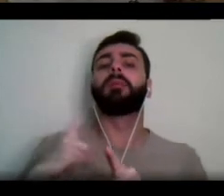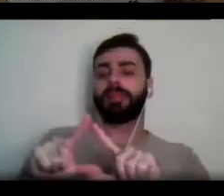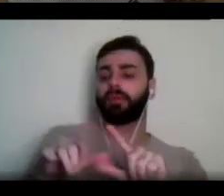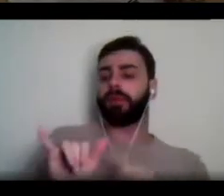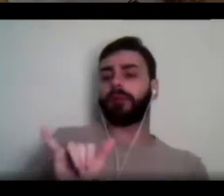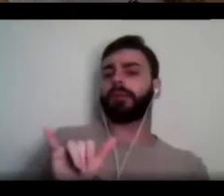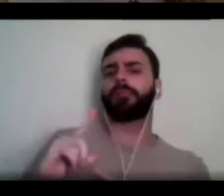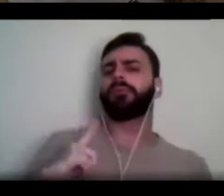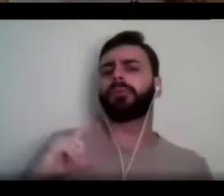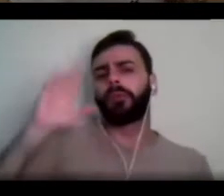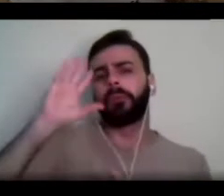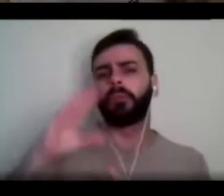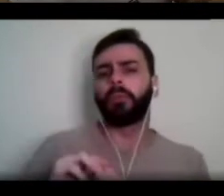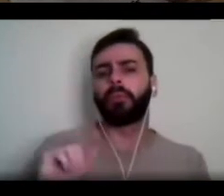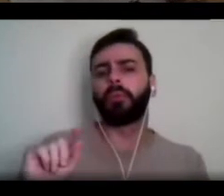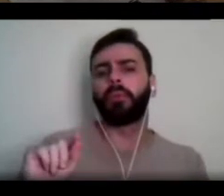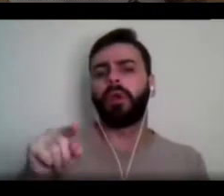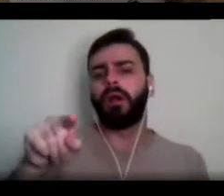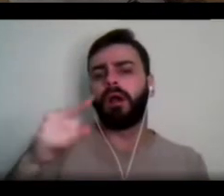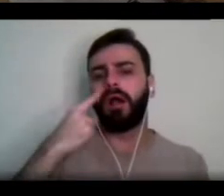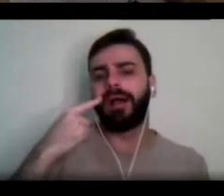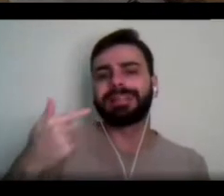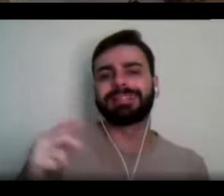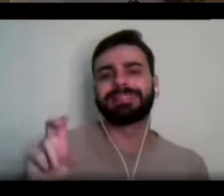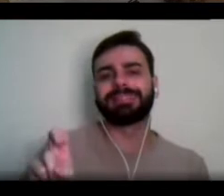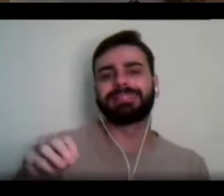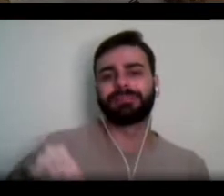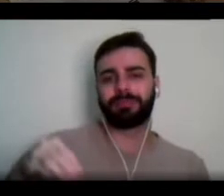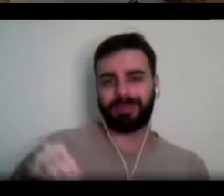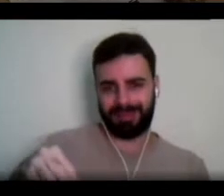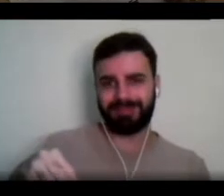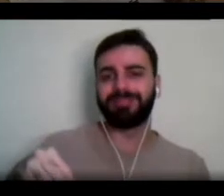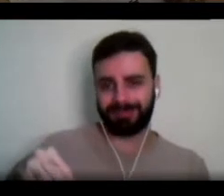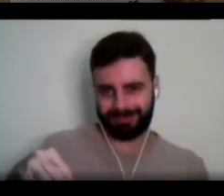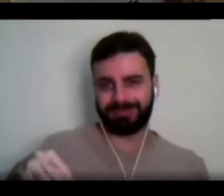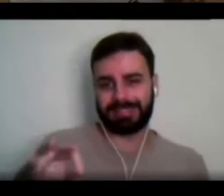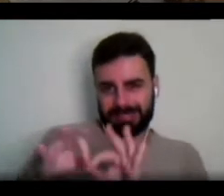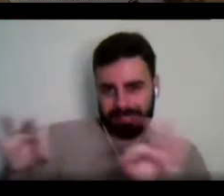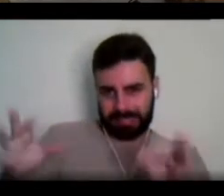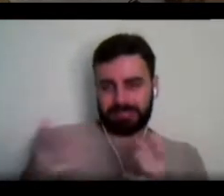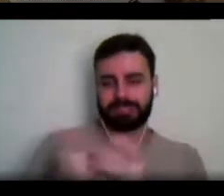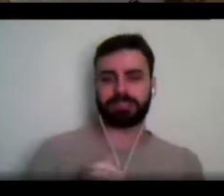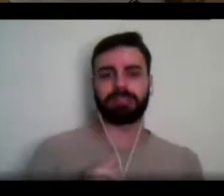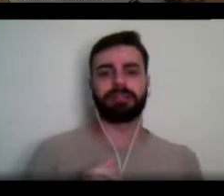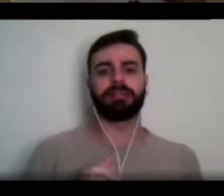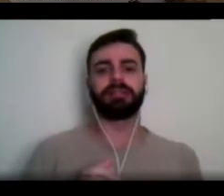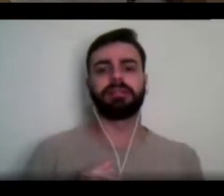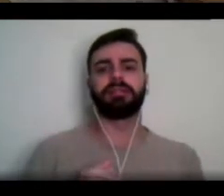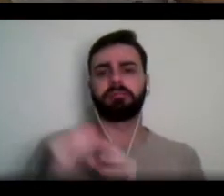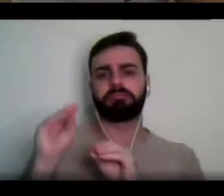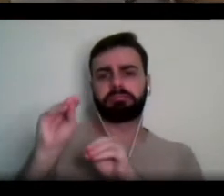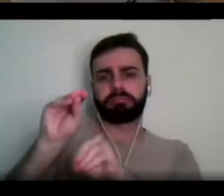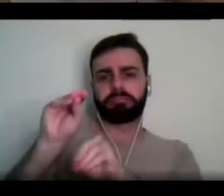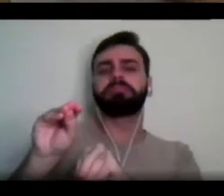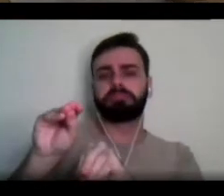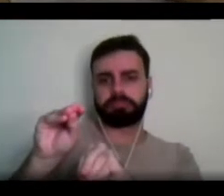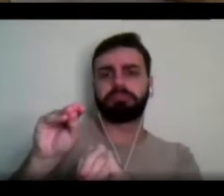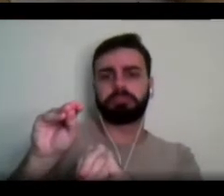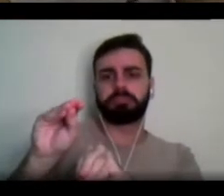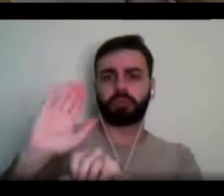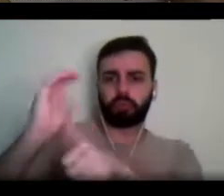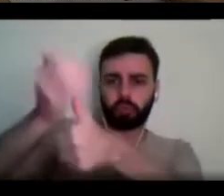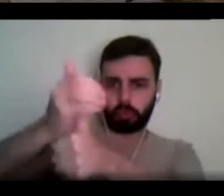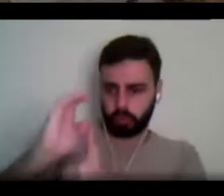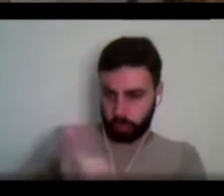321 km por hora, e eu tenho o meu ΔYC aqui, ó, que é 75